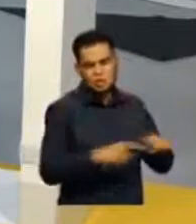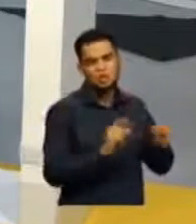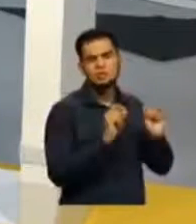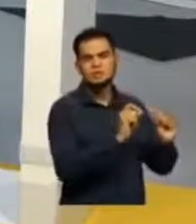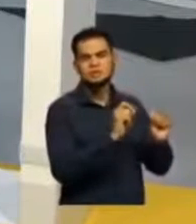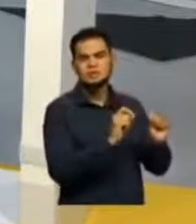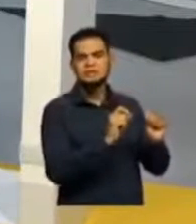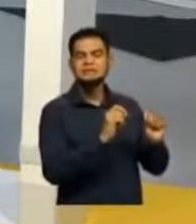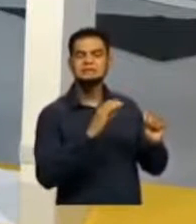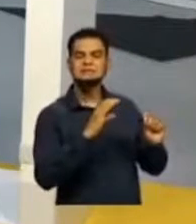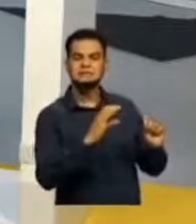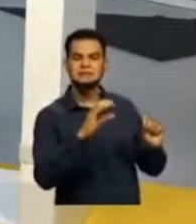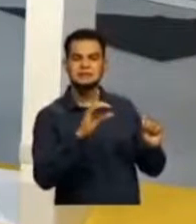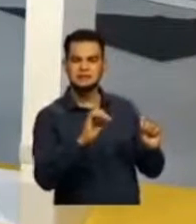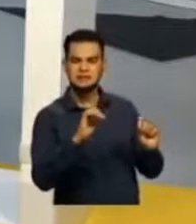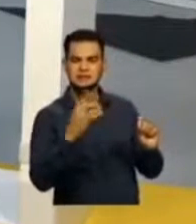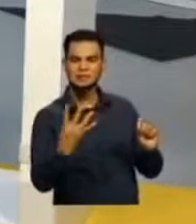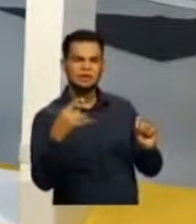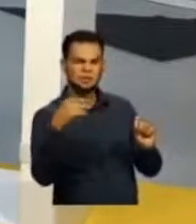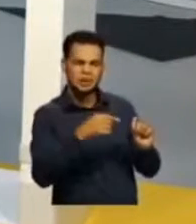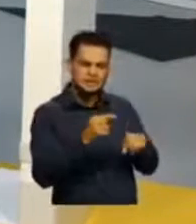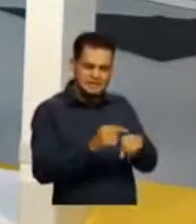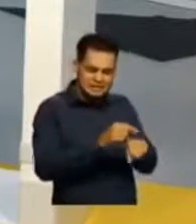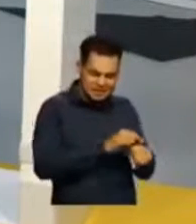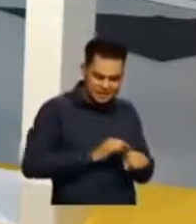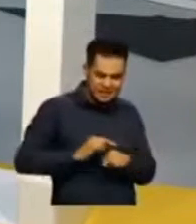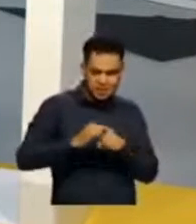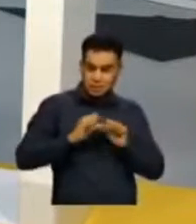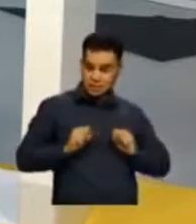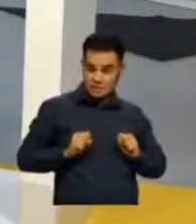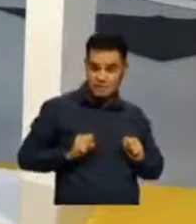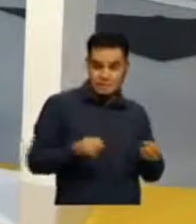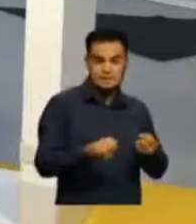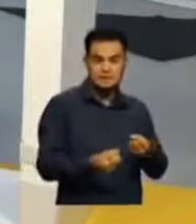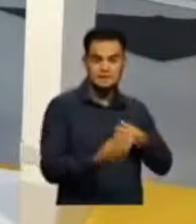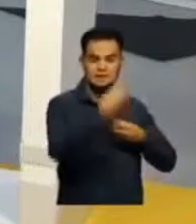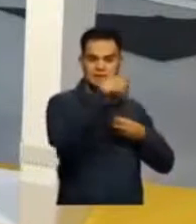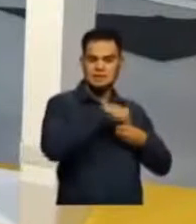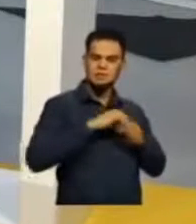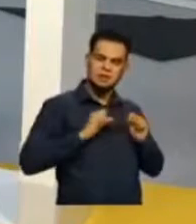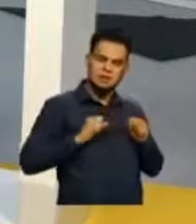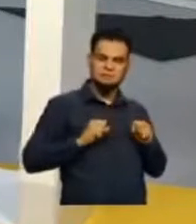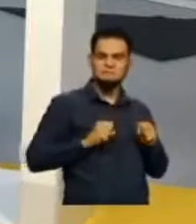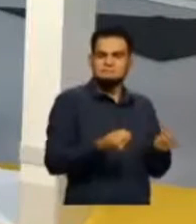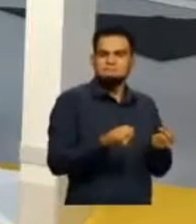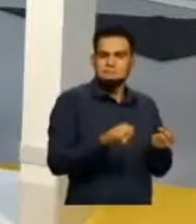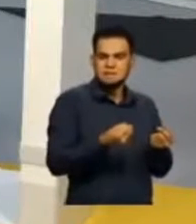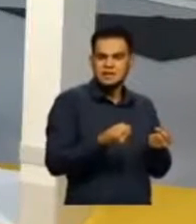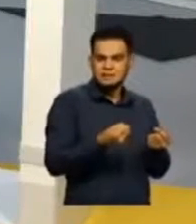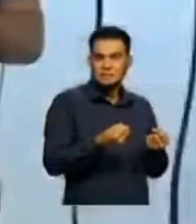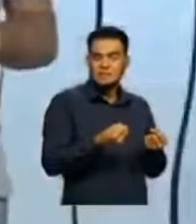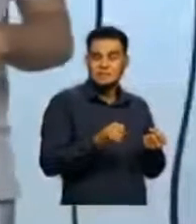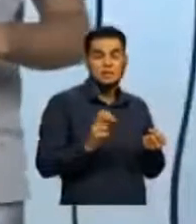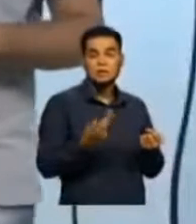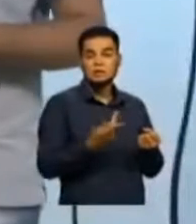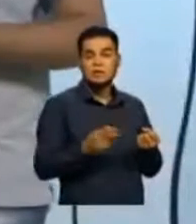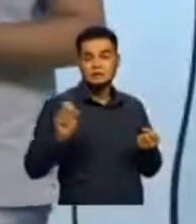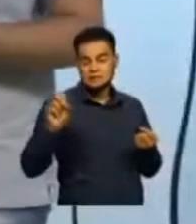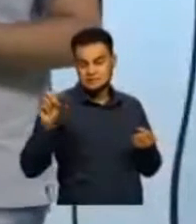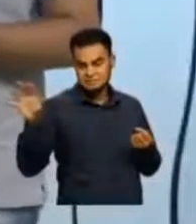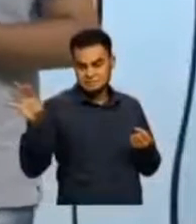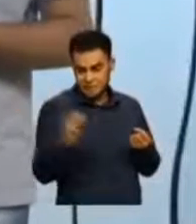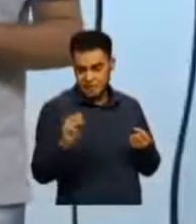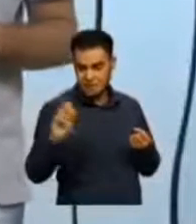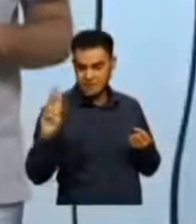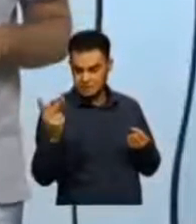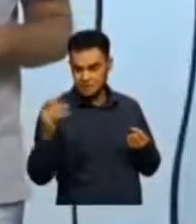CD4, que são as nossas células de defesa, que vão ativar o nosso sistema imunológico, a nossa resposta imune. E uma